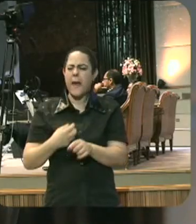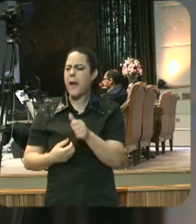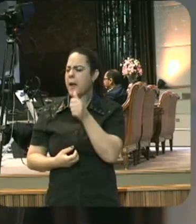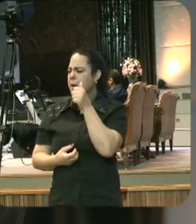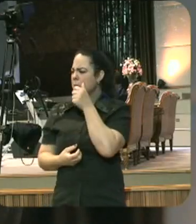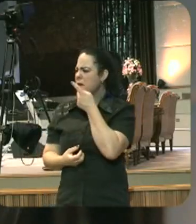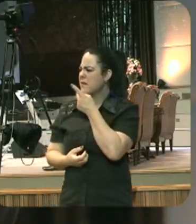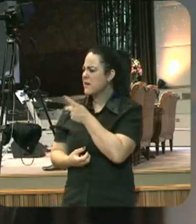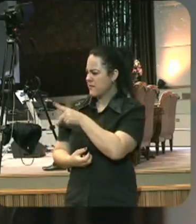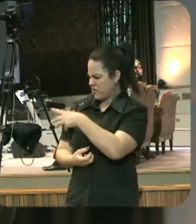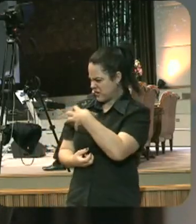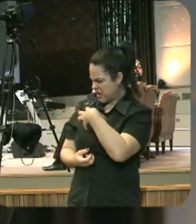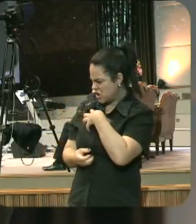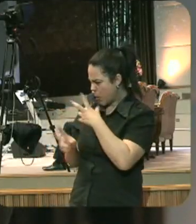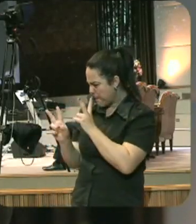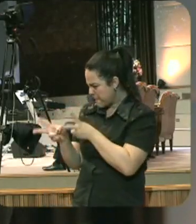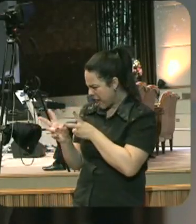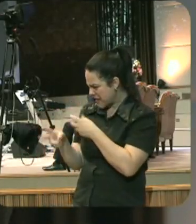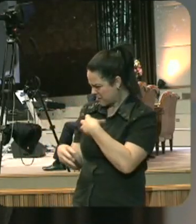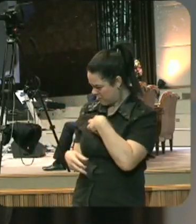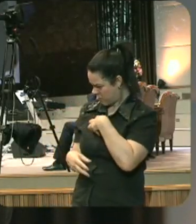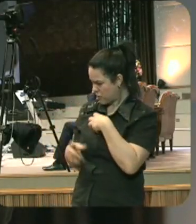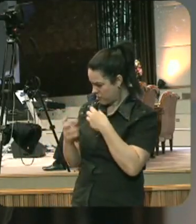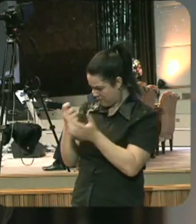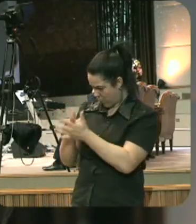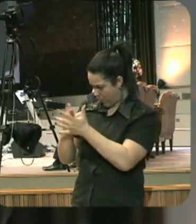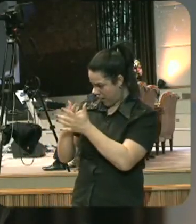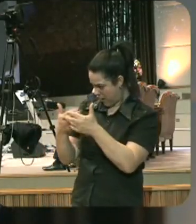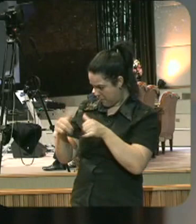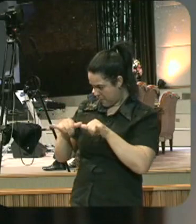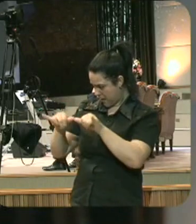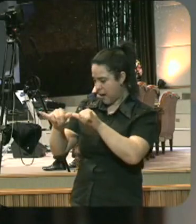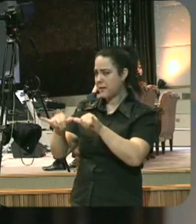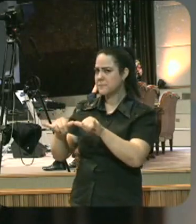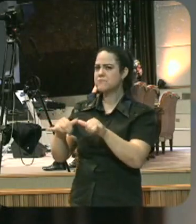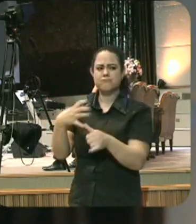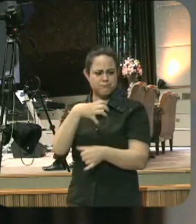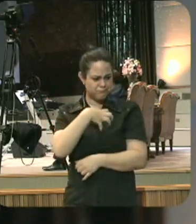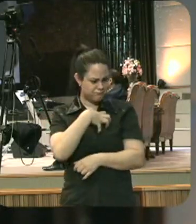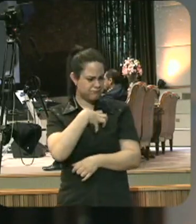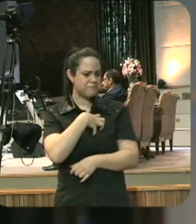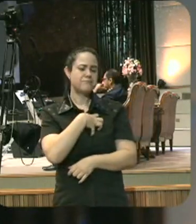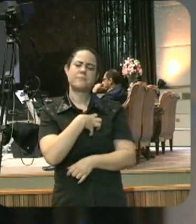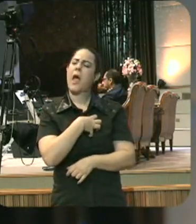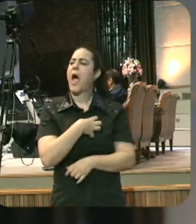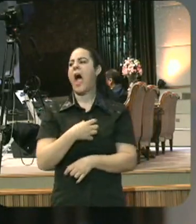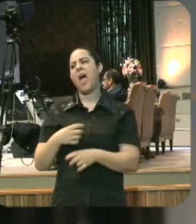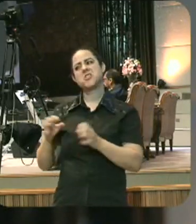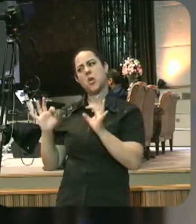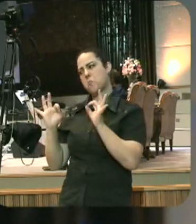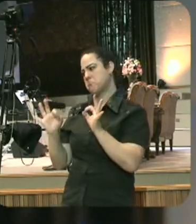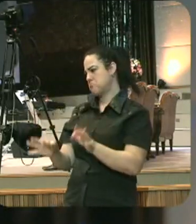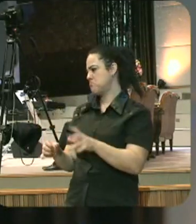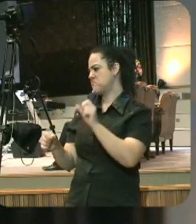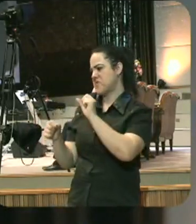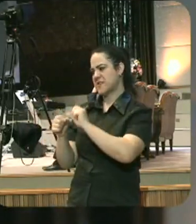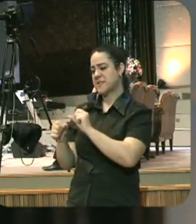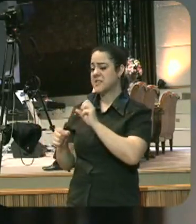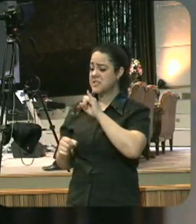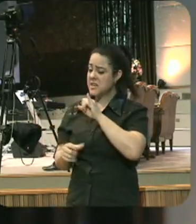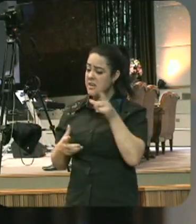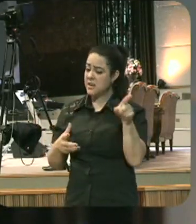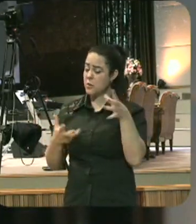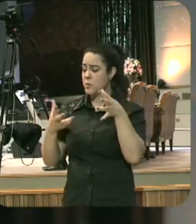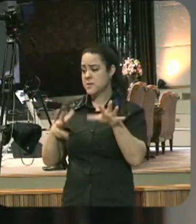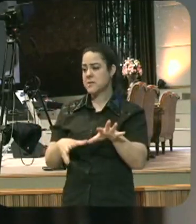para ele e disse assim: mas você sentiu a mesma coisa que eu senti? Eu falei: senti. Então vamos fazer, e se ele não quiser,